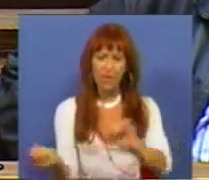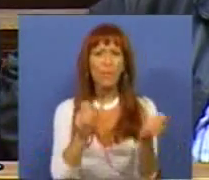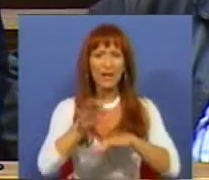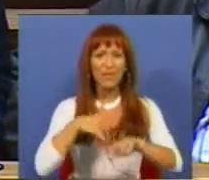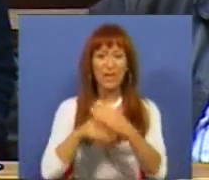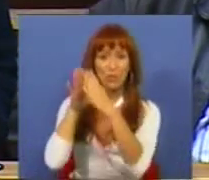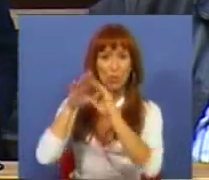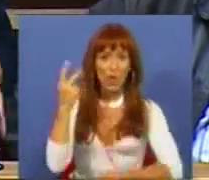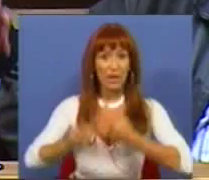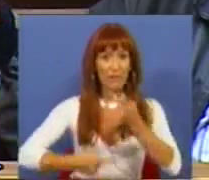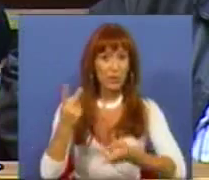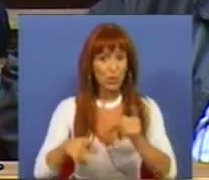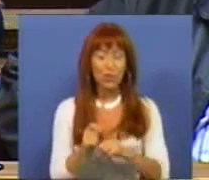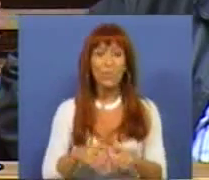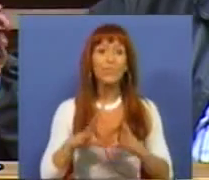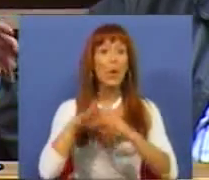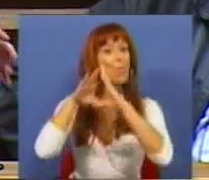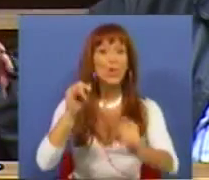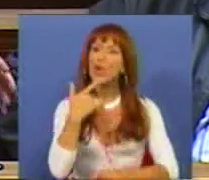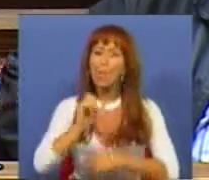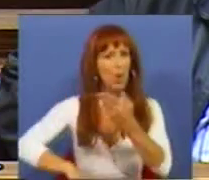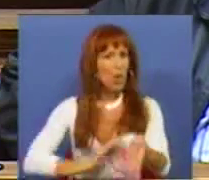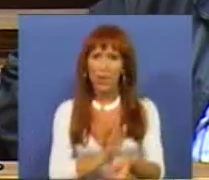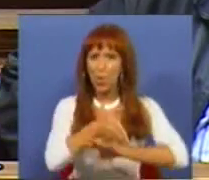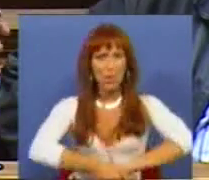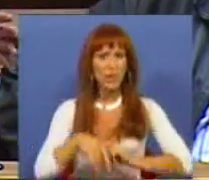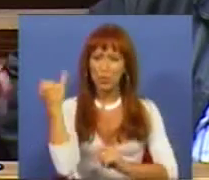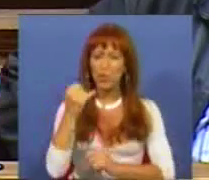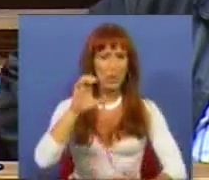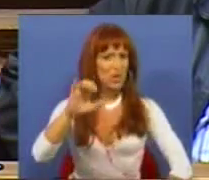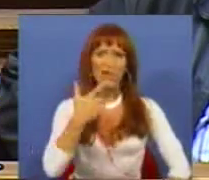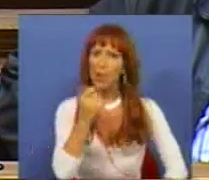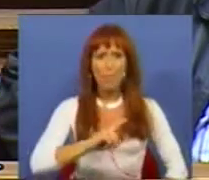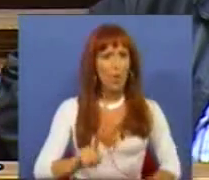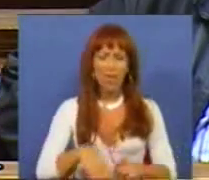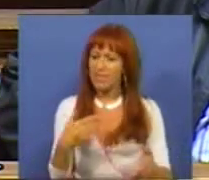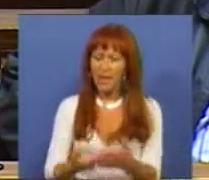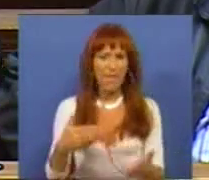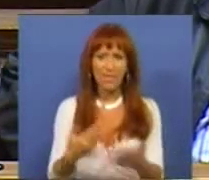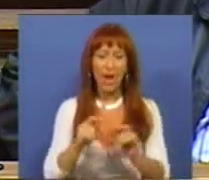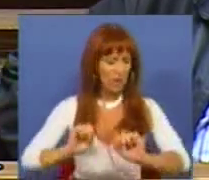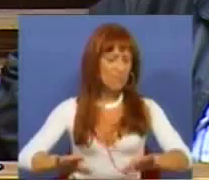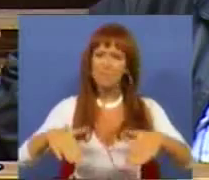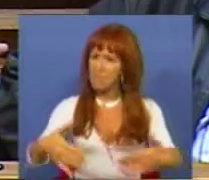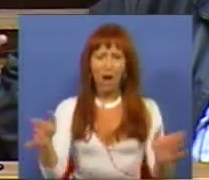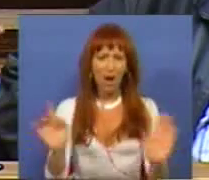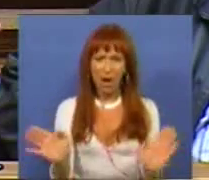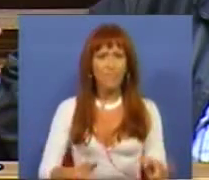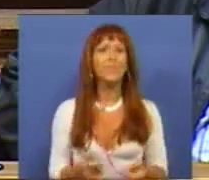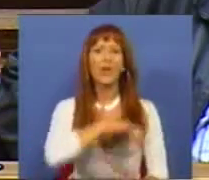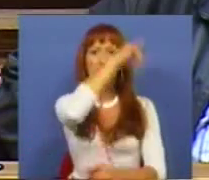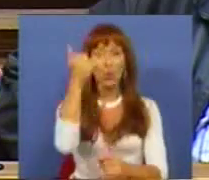fazemos sobre o modelo de avaliação. O modelo não pode continuar, o segundo ciclo não pode dar início.